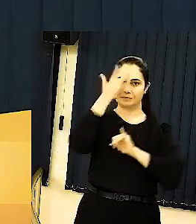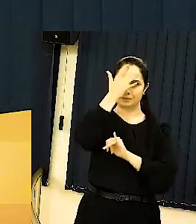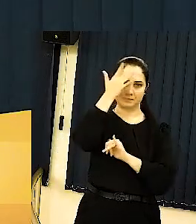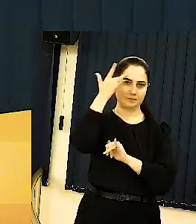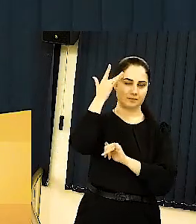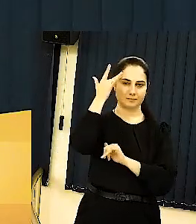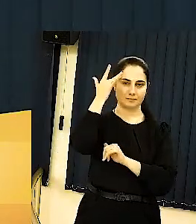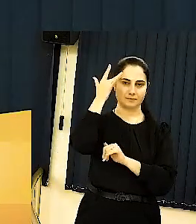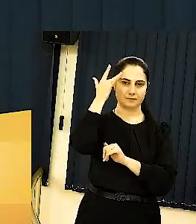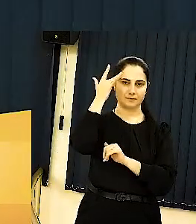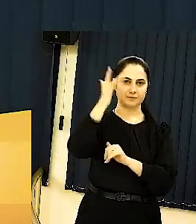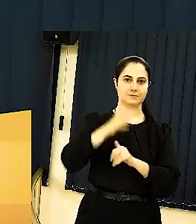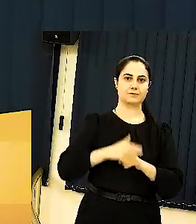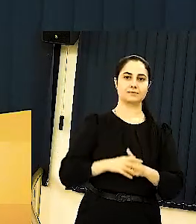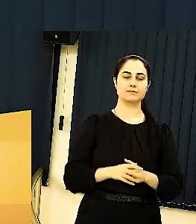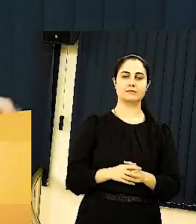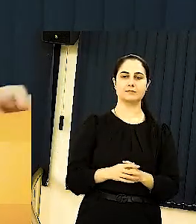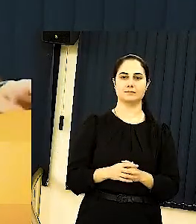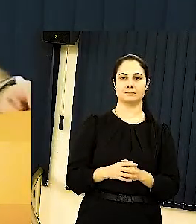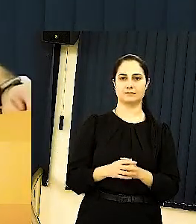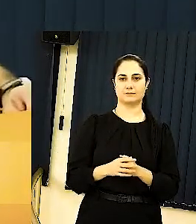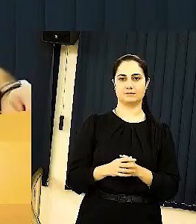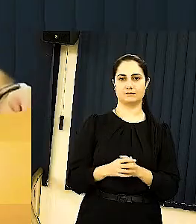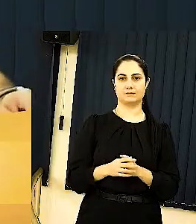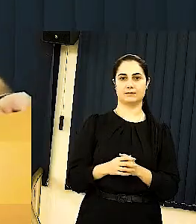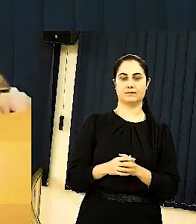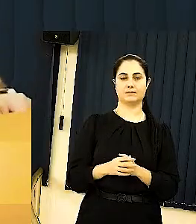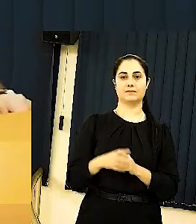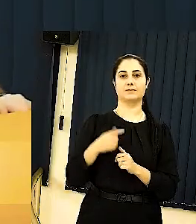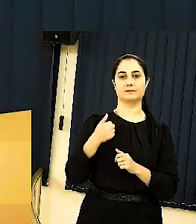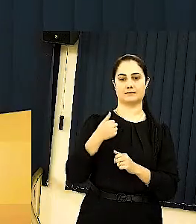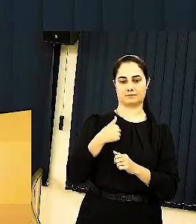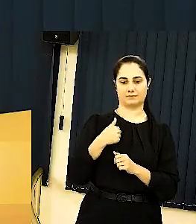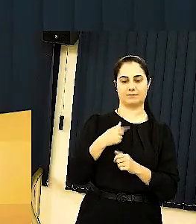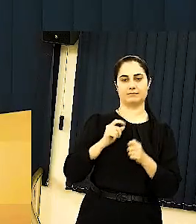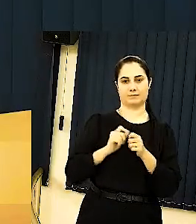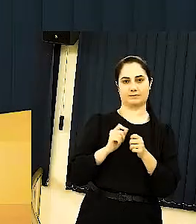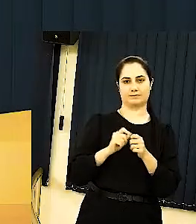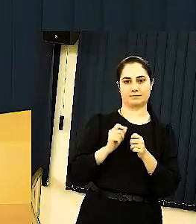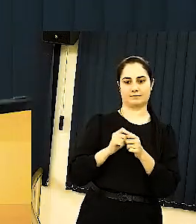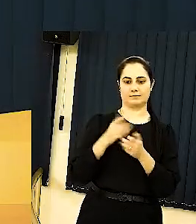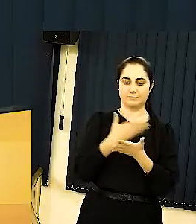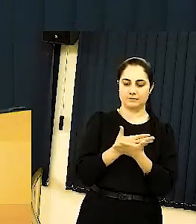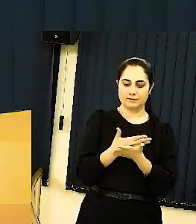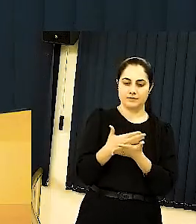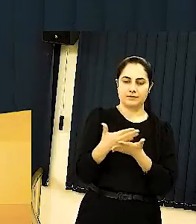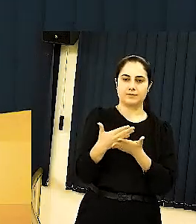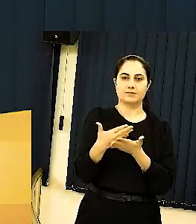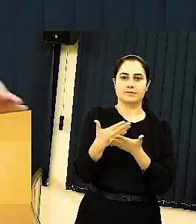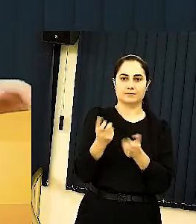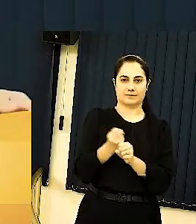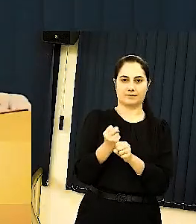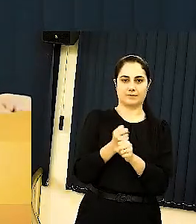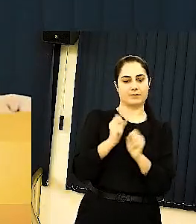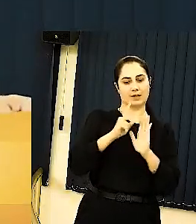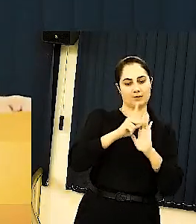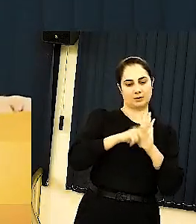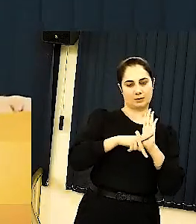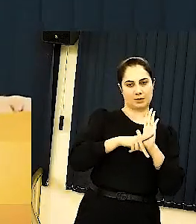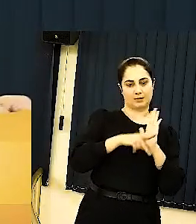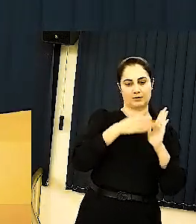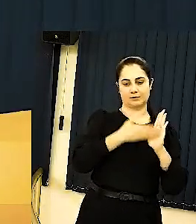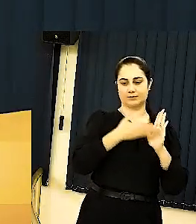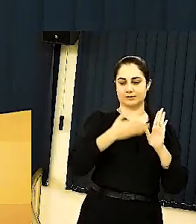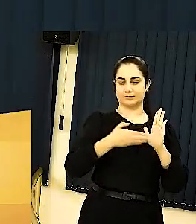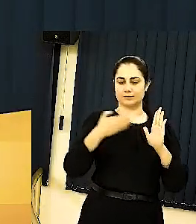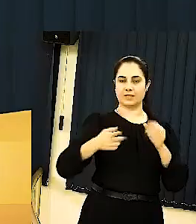as pessoas. E isso é o que eu tenho feito desde o início desse ano, um projeto de passar